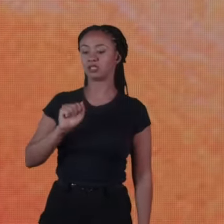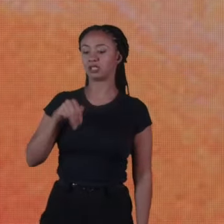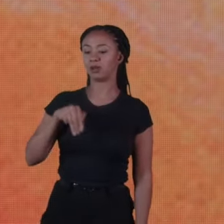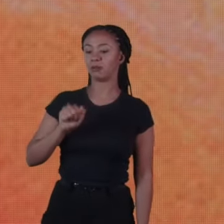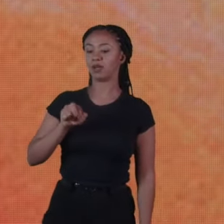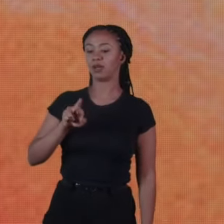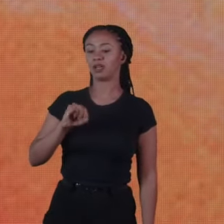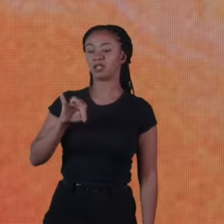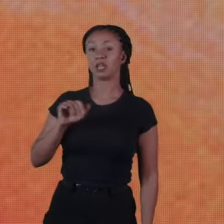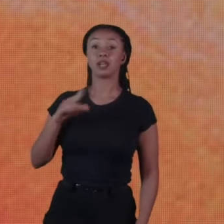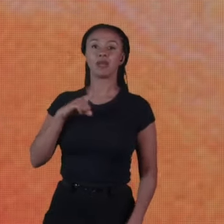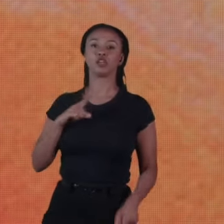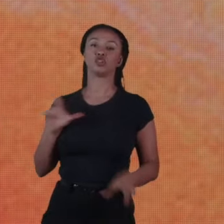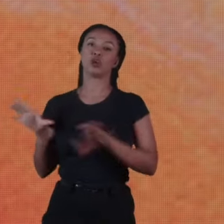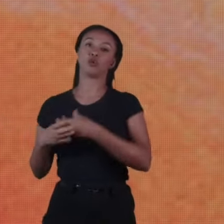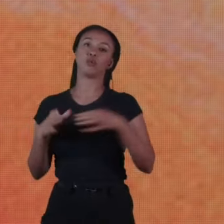Samaria?